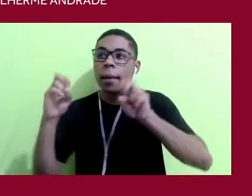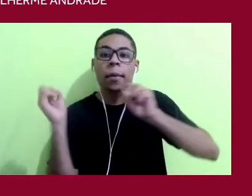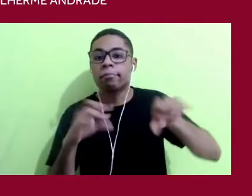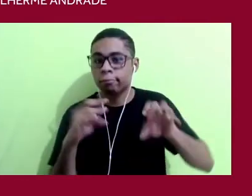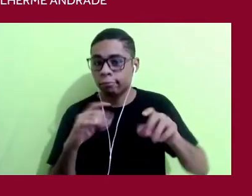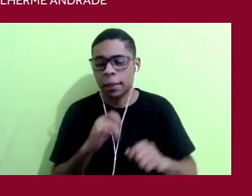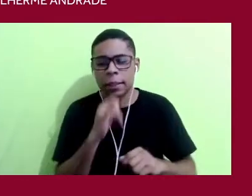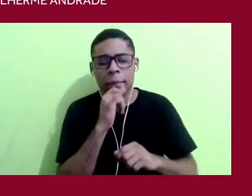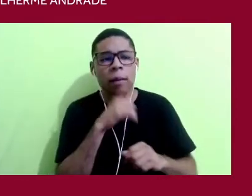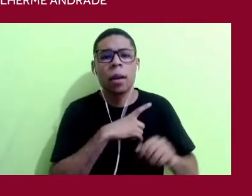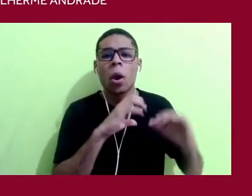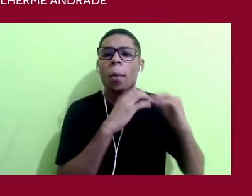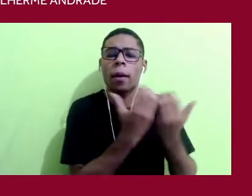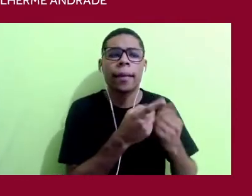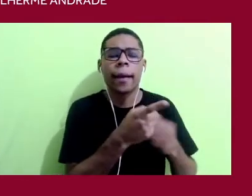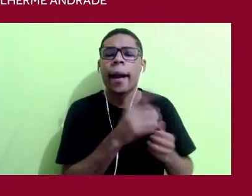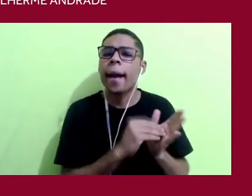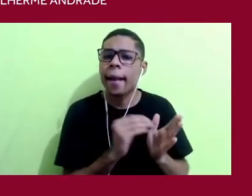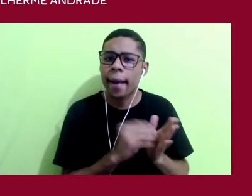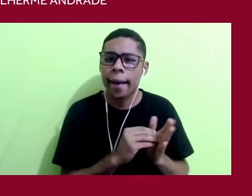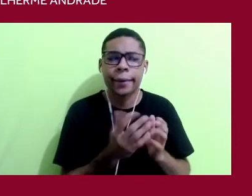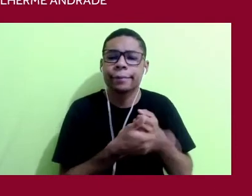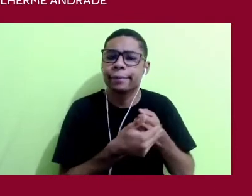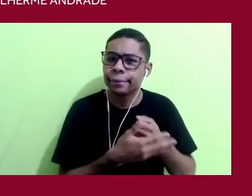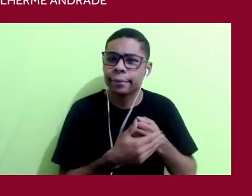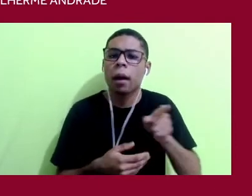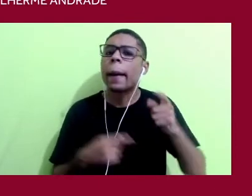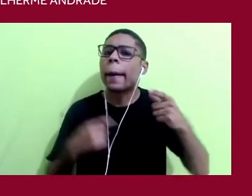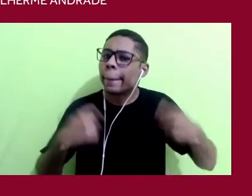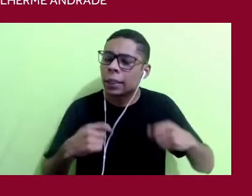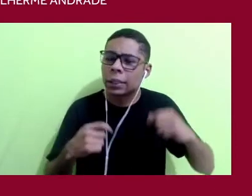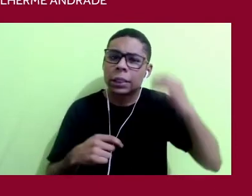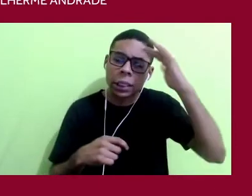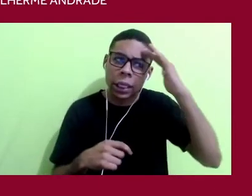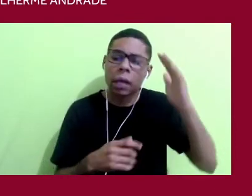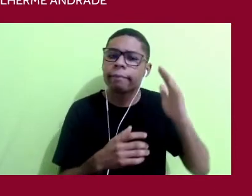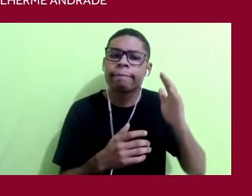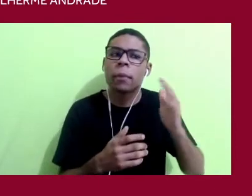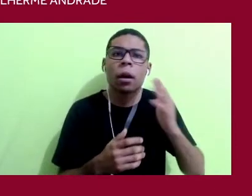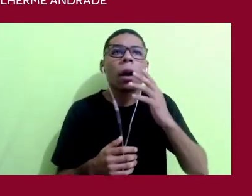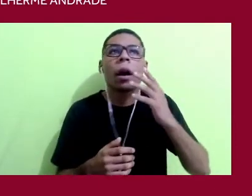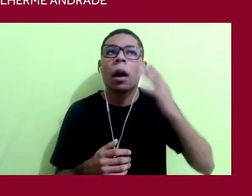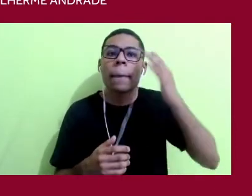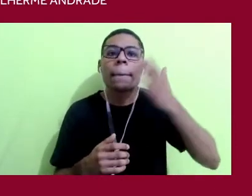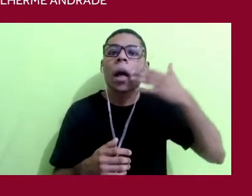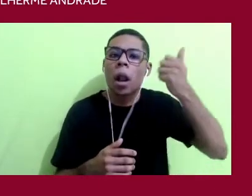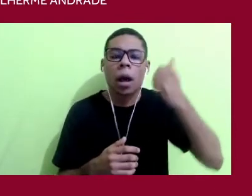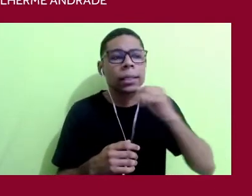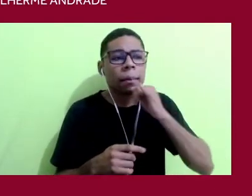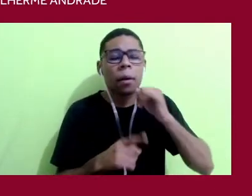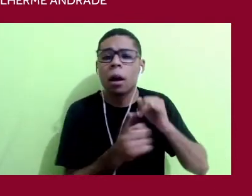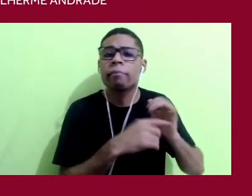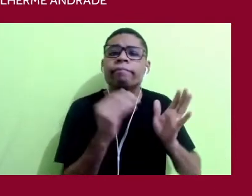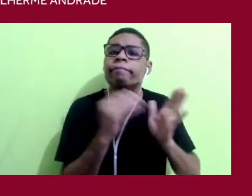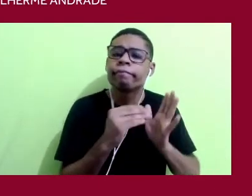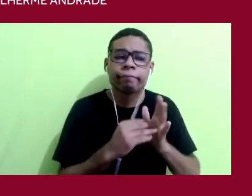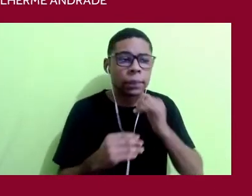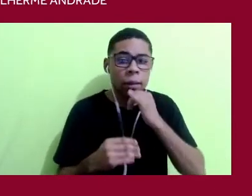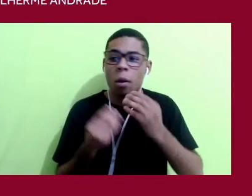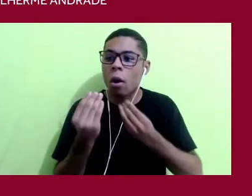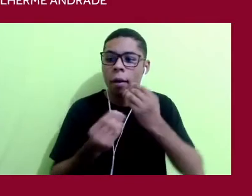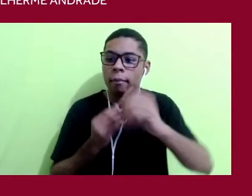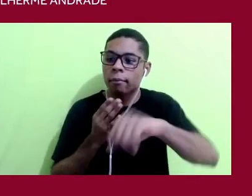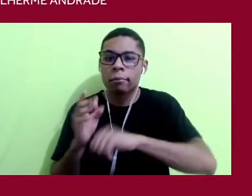carente, né? Que precisa entender um pouco melhor sobre como vai acessar o aplicativo